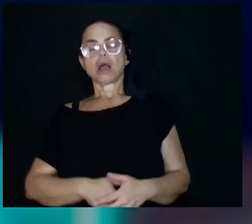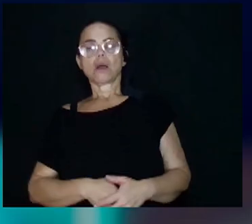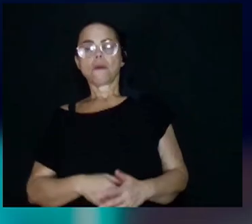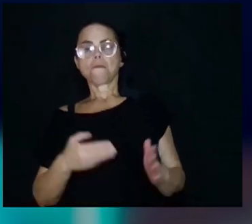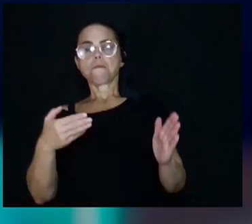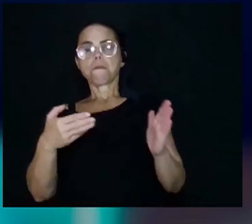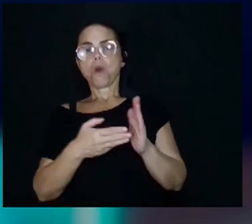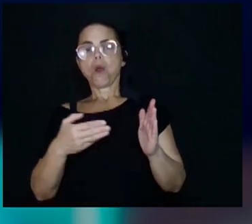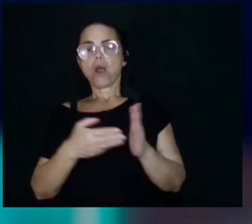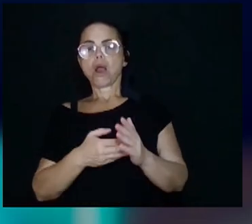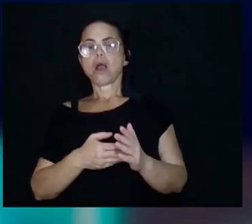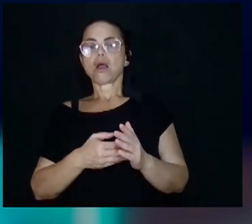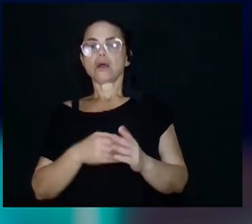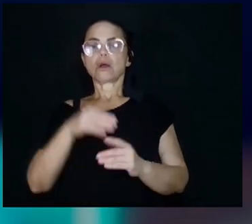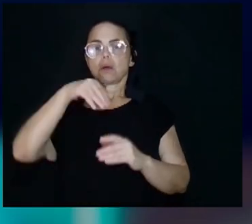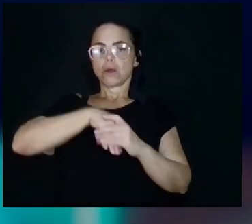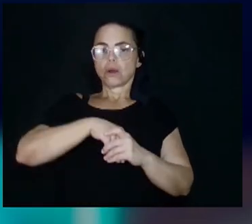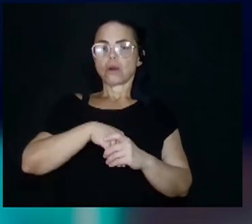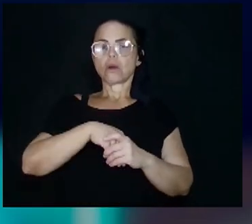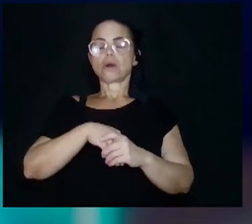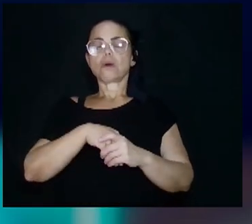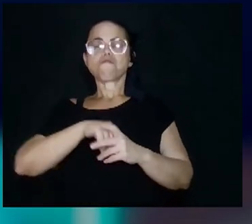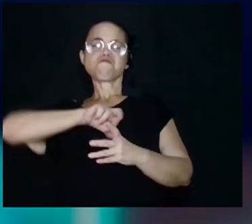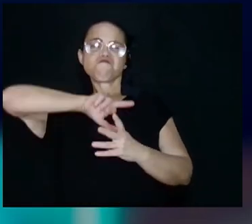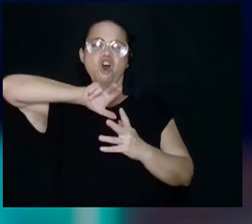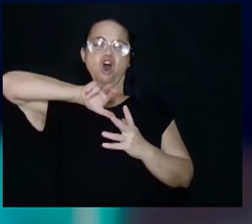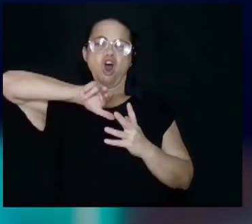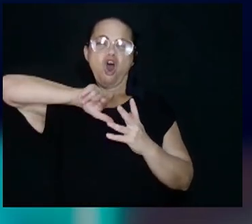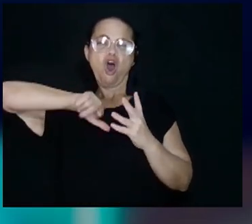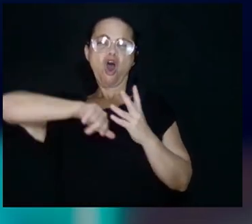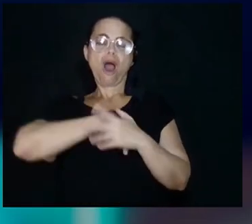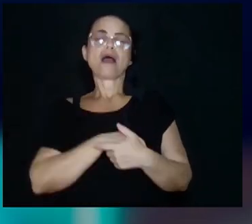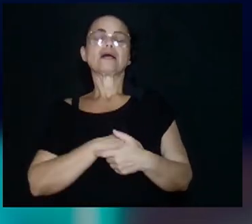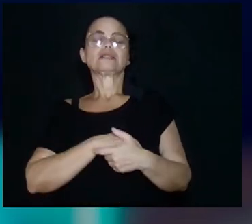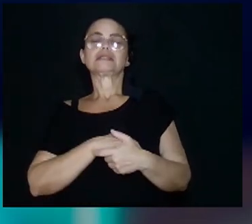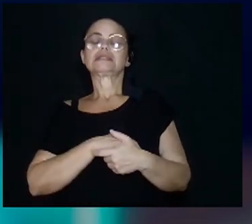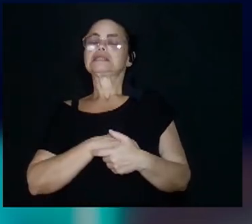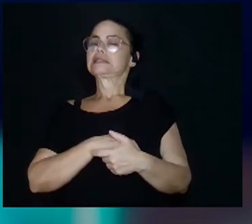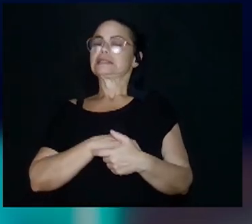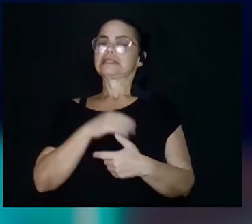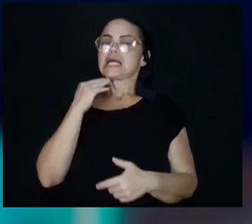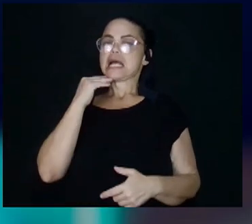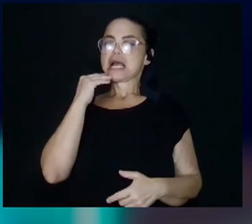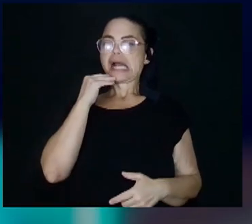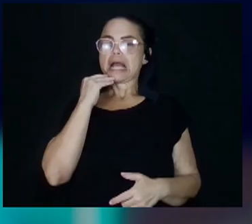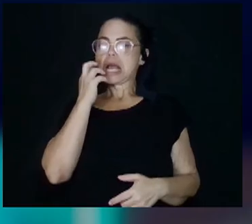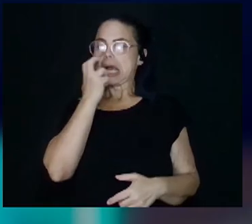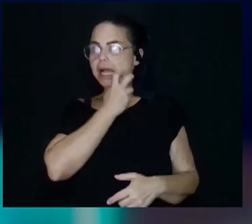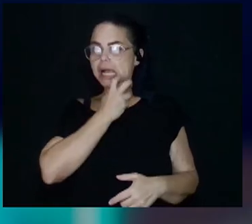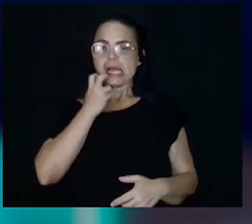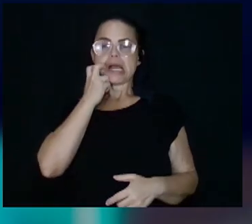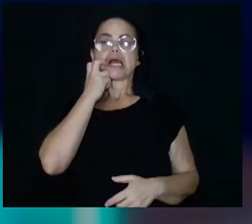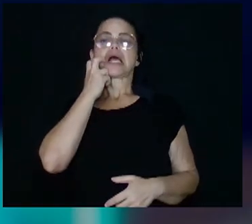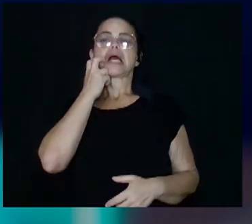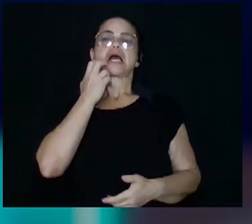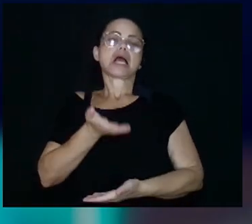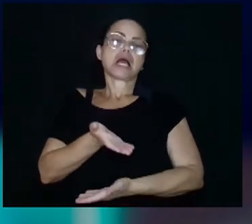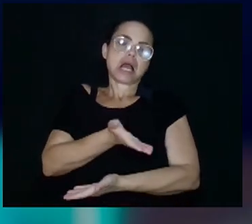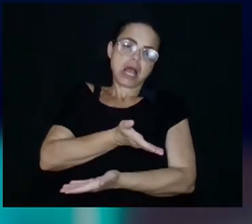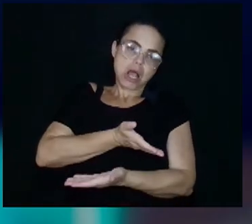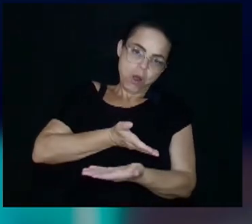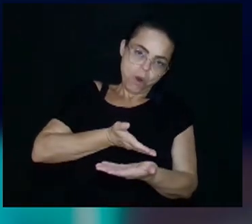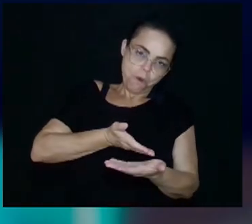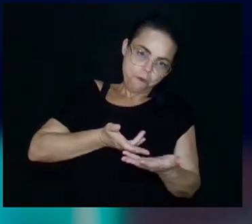entra numa questão multifatorial. Veja bem, não é que várias coisas causam a gagueira. É a interação entre vários fatores, com